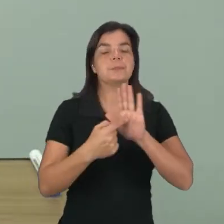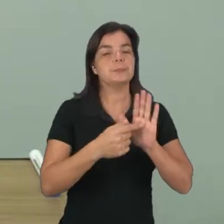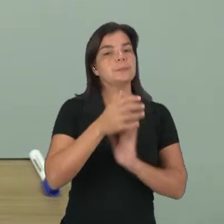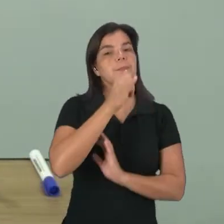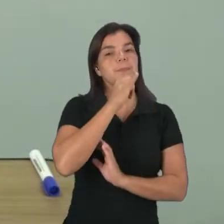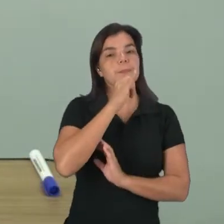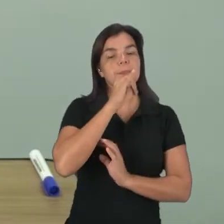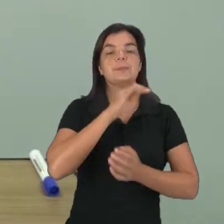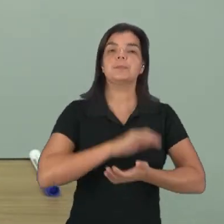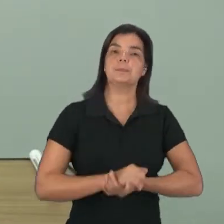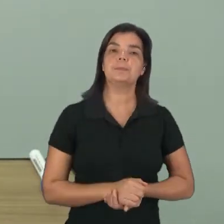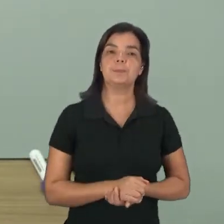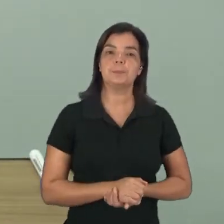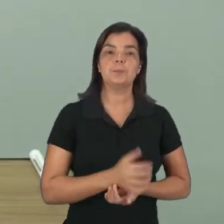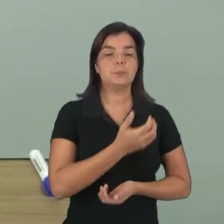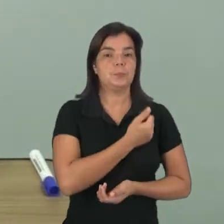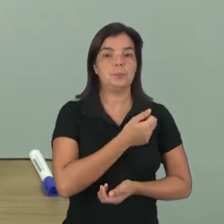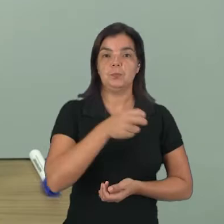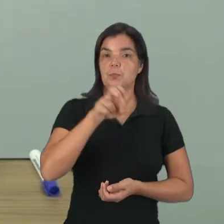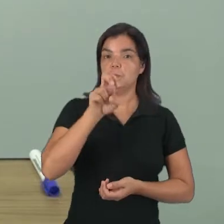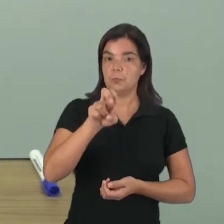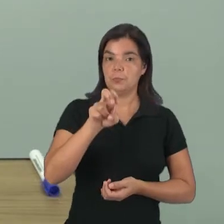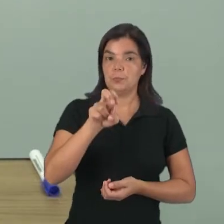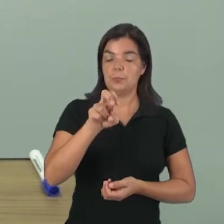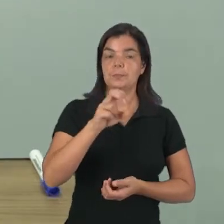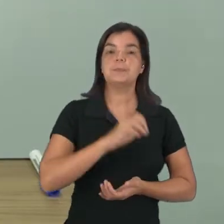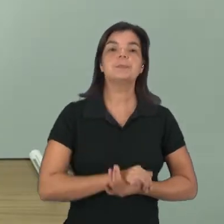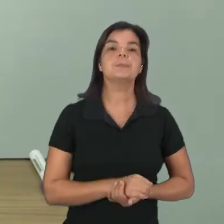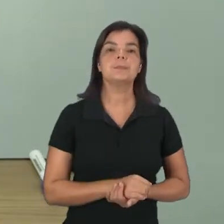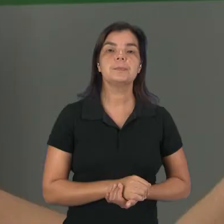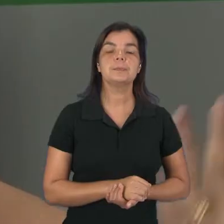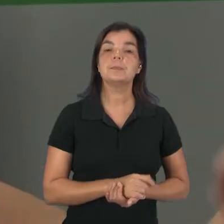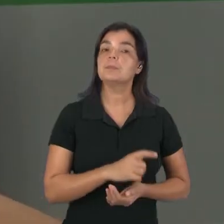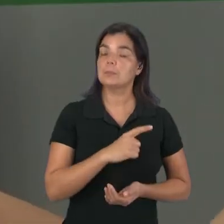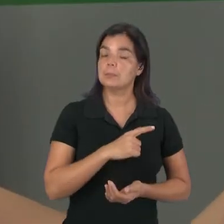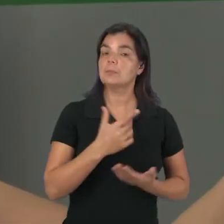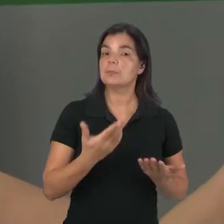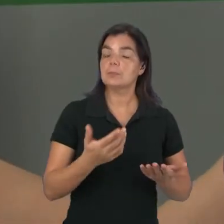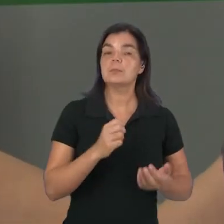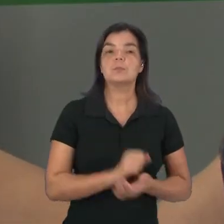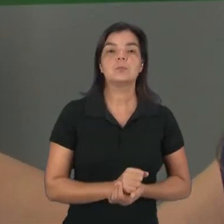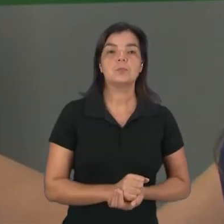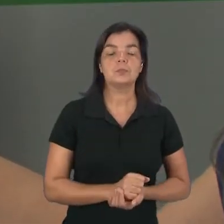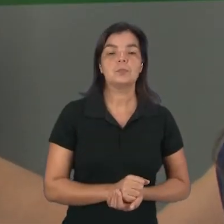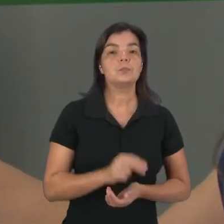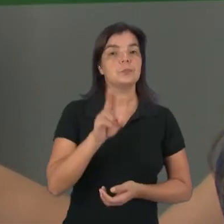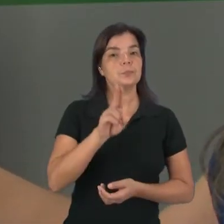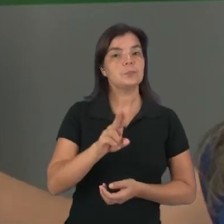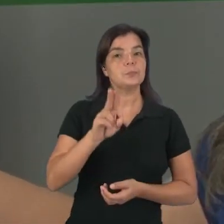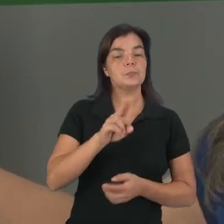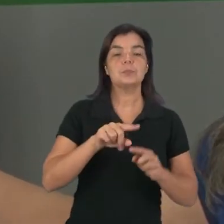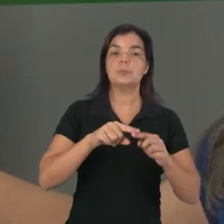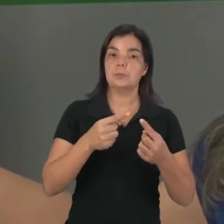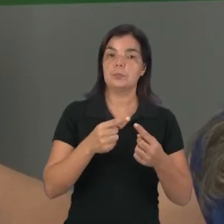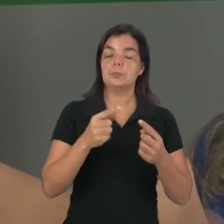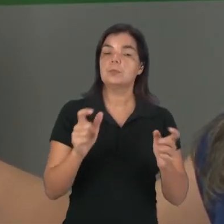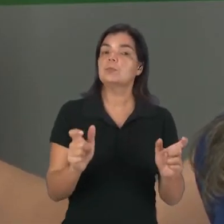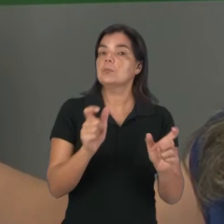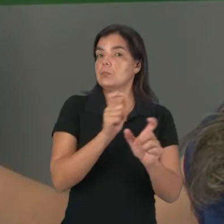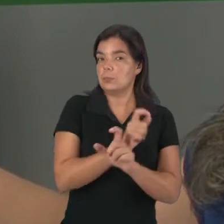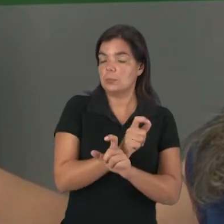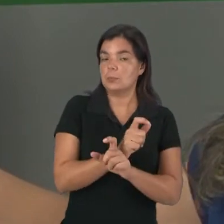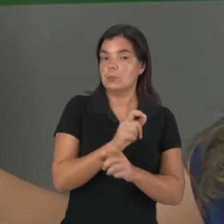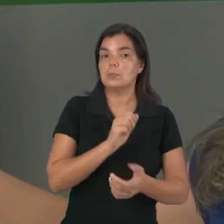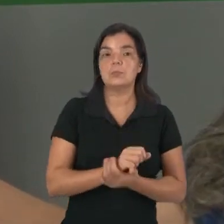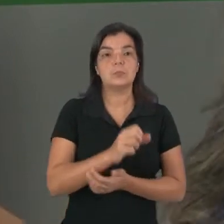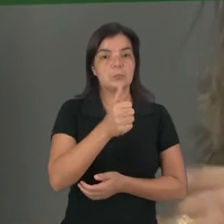Por exemplo, se nós pegássemos o número 5 aqui ele está nas unidades. Mas se nós colocássemos ele